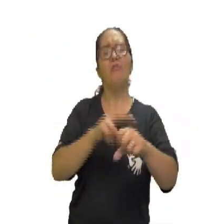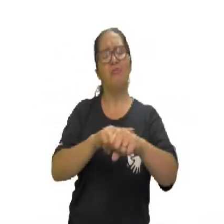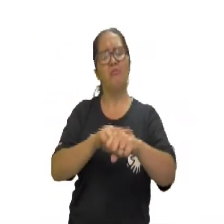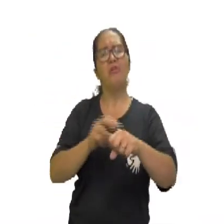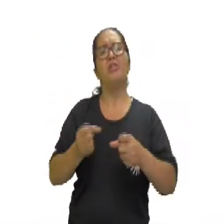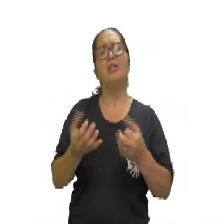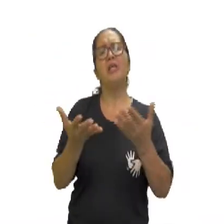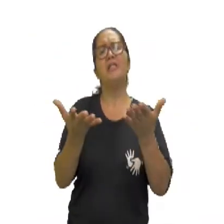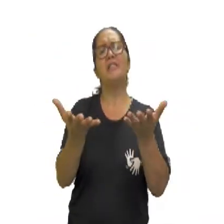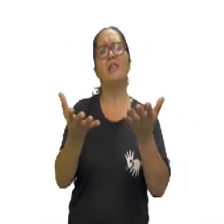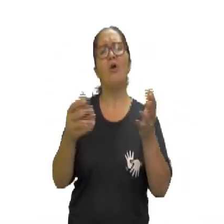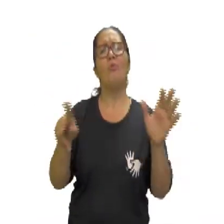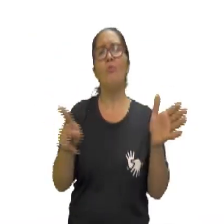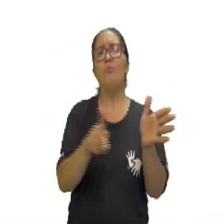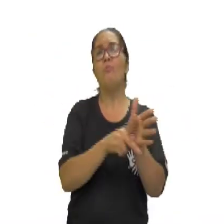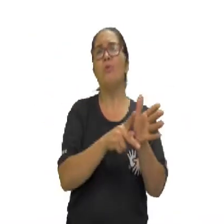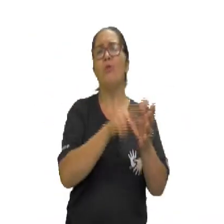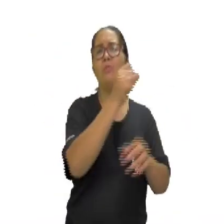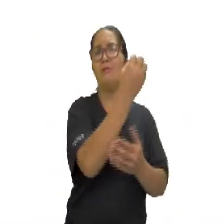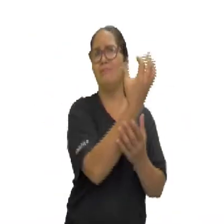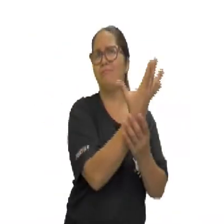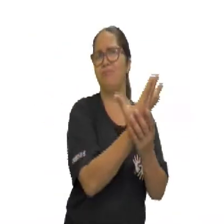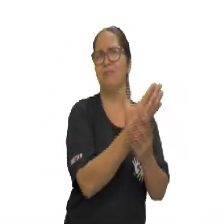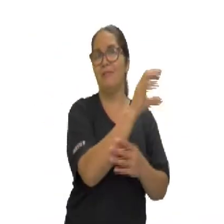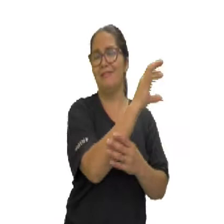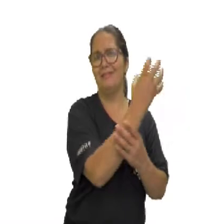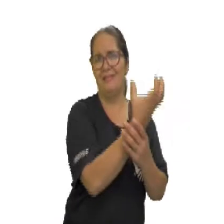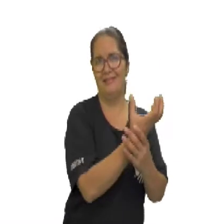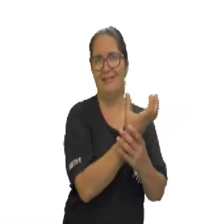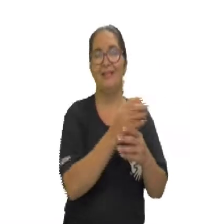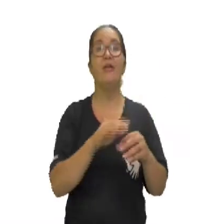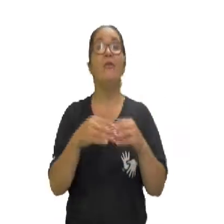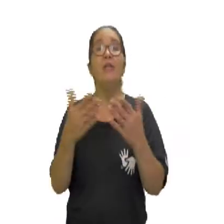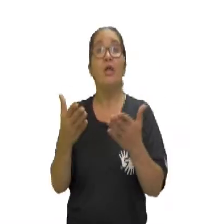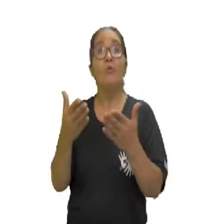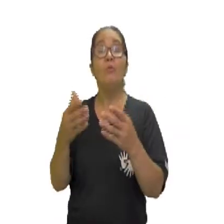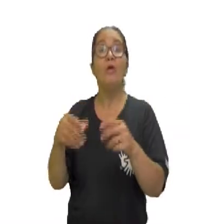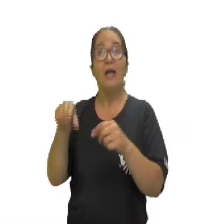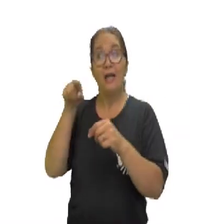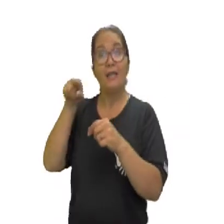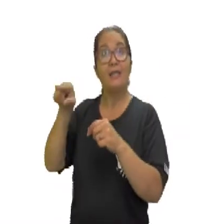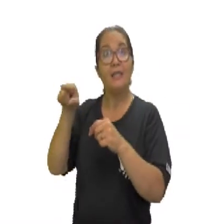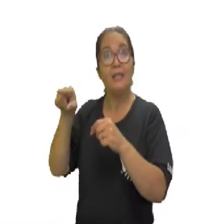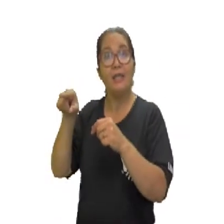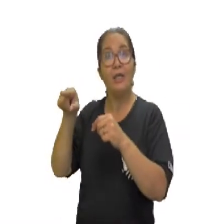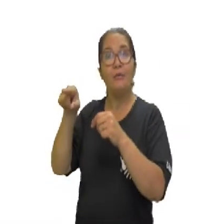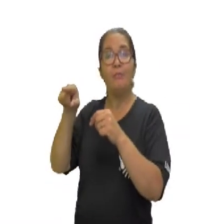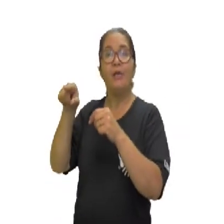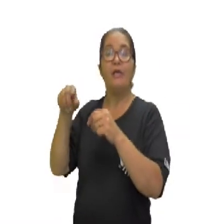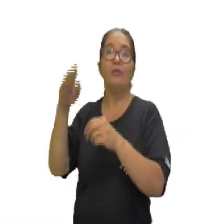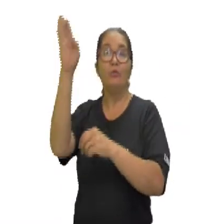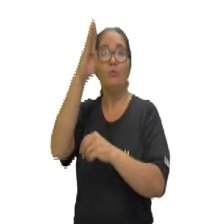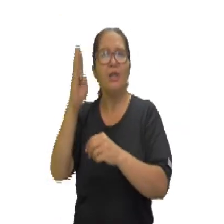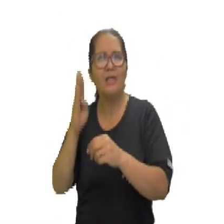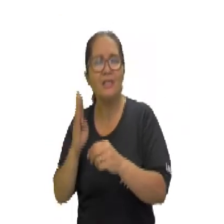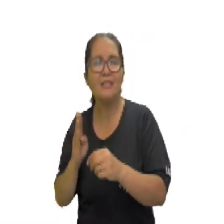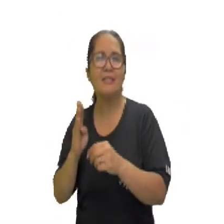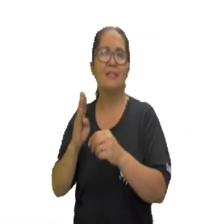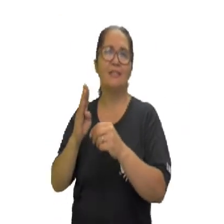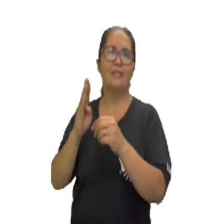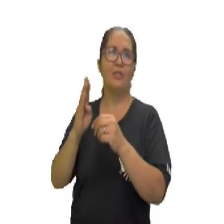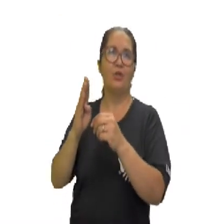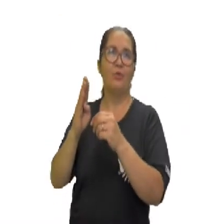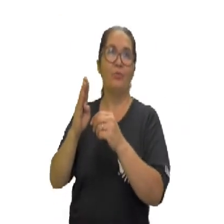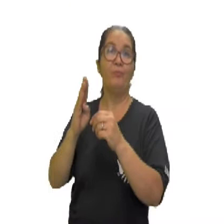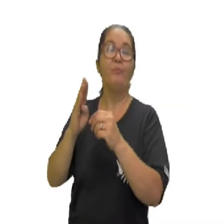brasileira, também cerrado, é mais localizado na região central do Brasil. Lembra que a gente